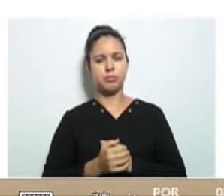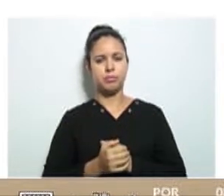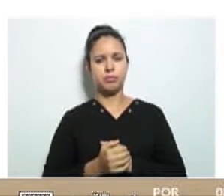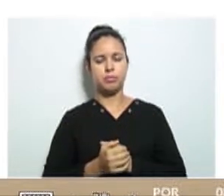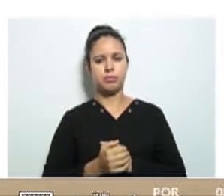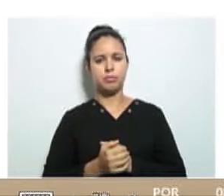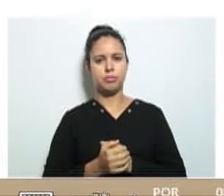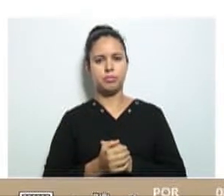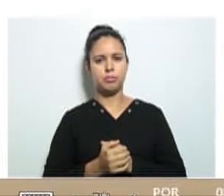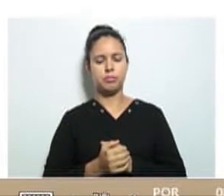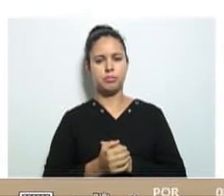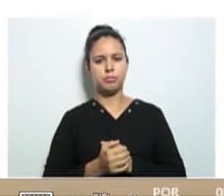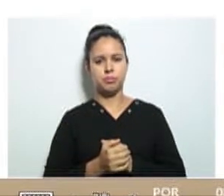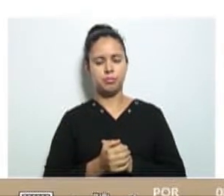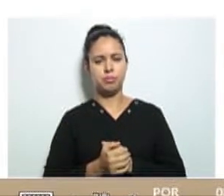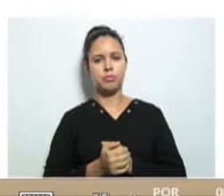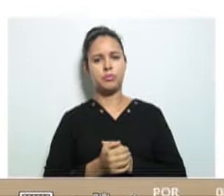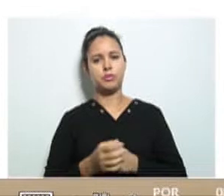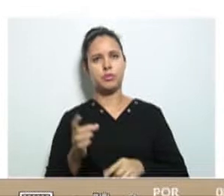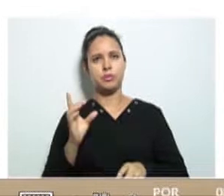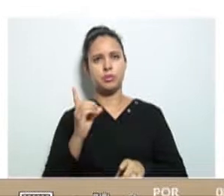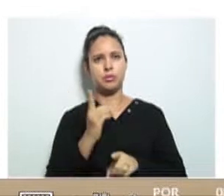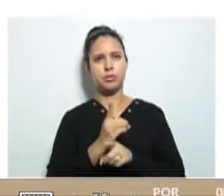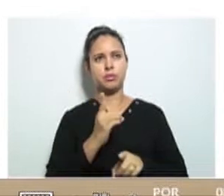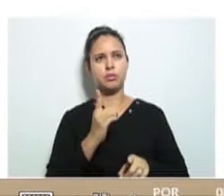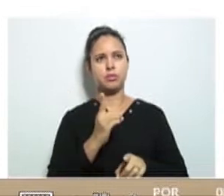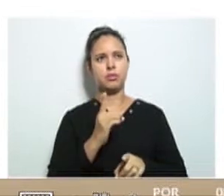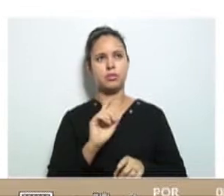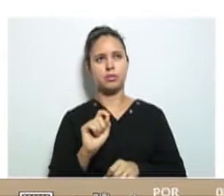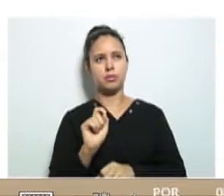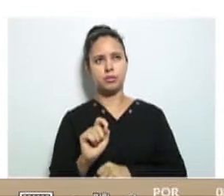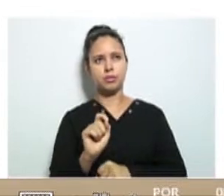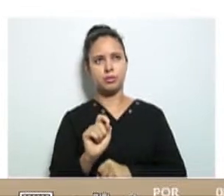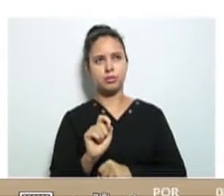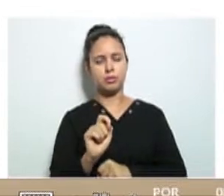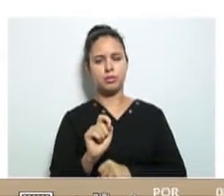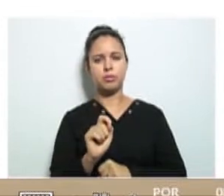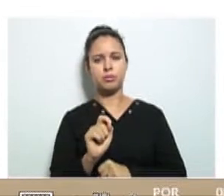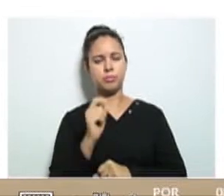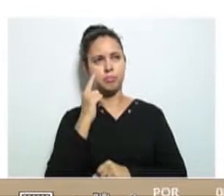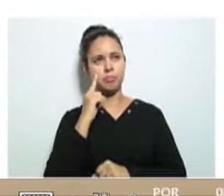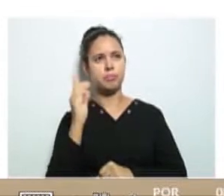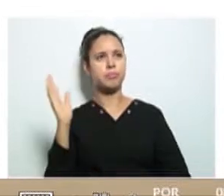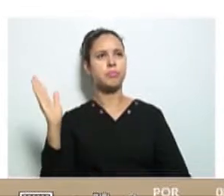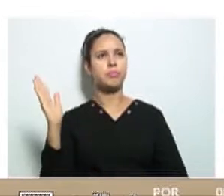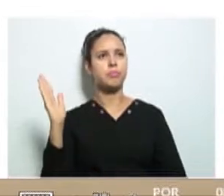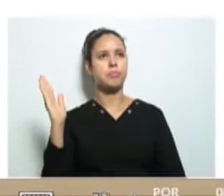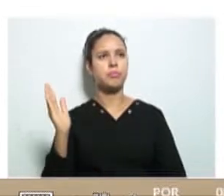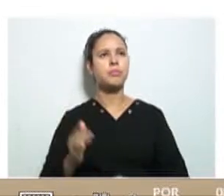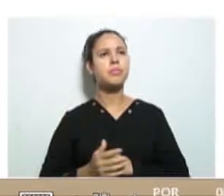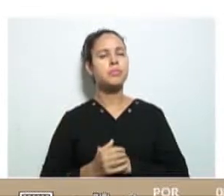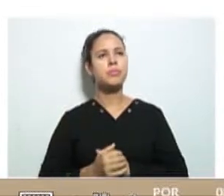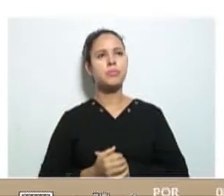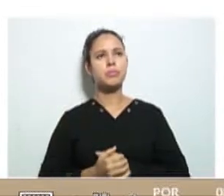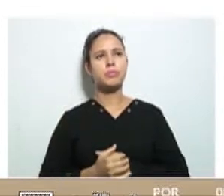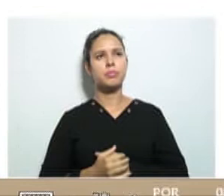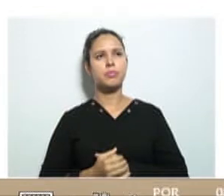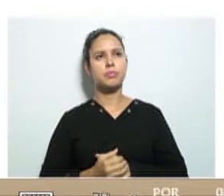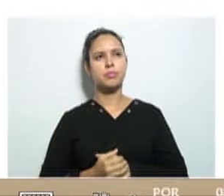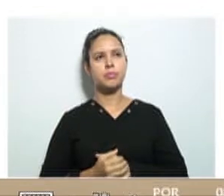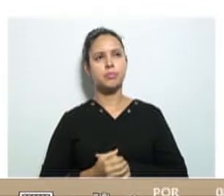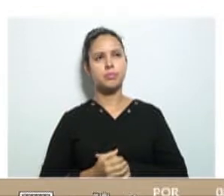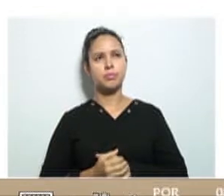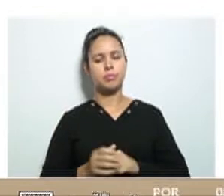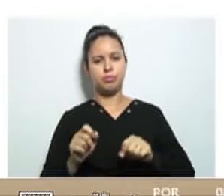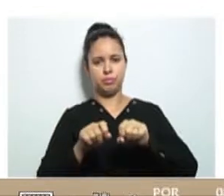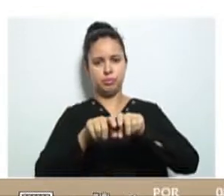obrigado. Você vai achar essa mesma tela aí, tá bom, gente? Então aqui, ó, nessa aba, nessa